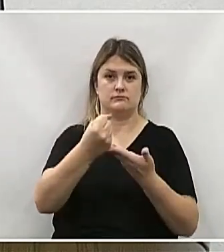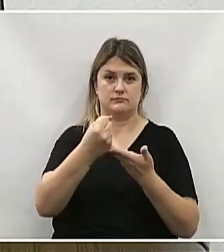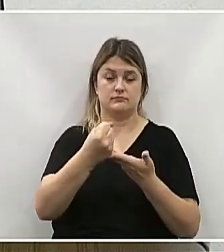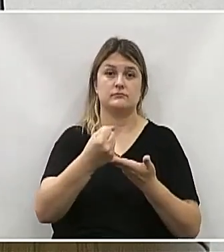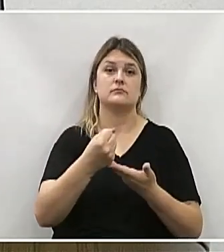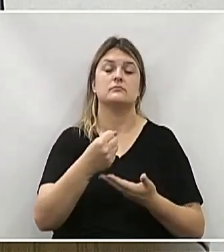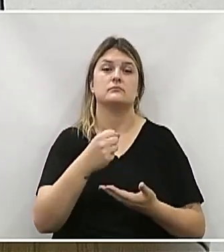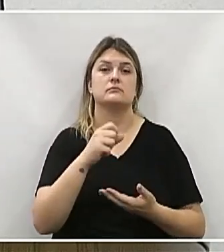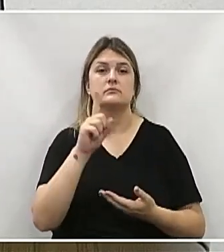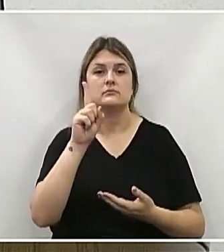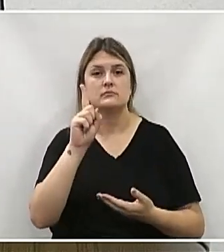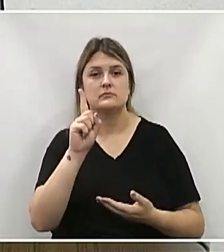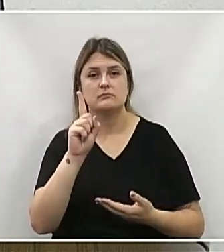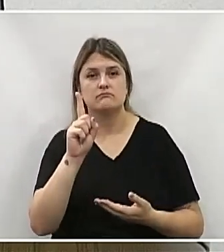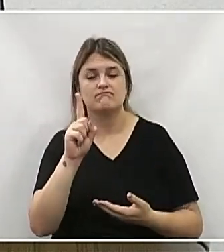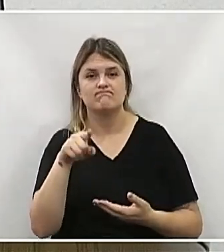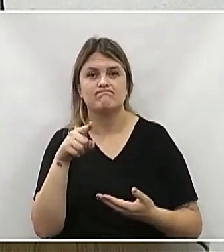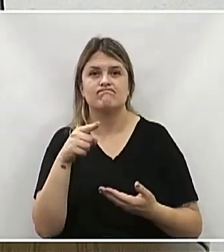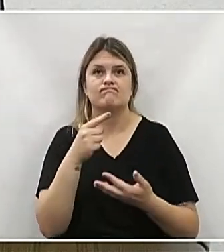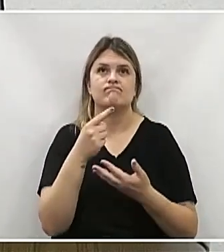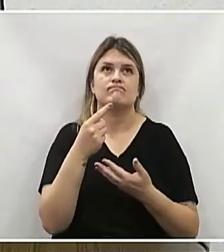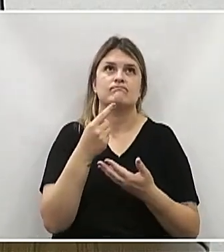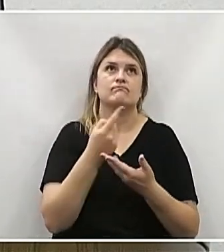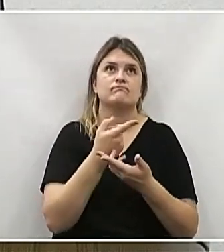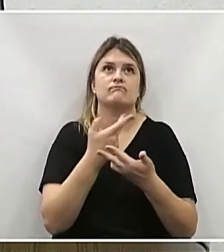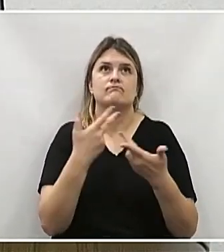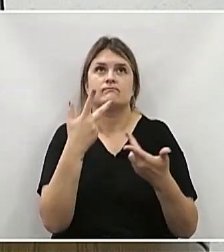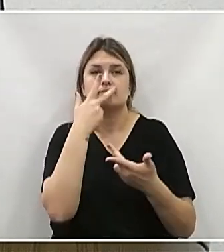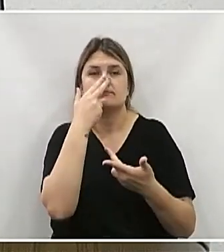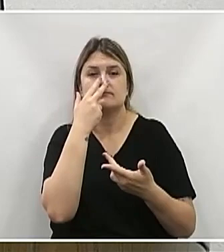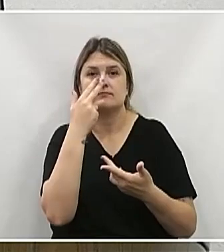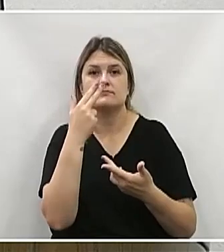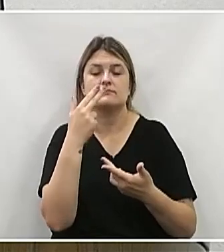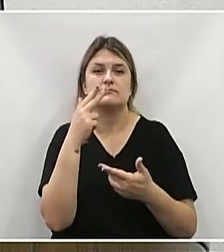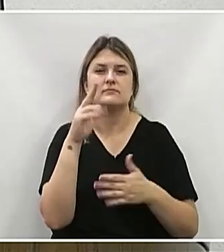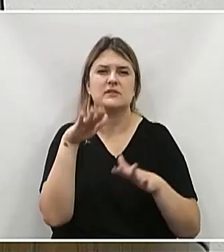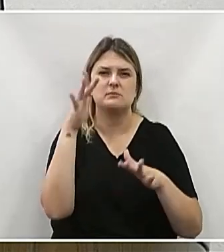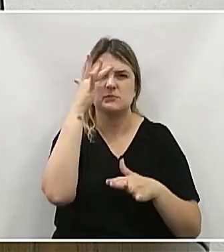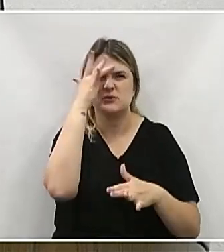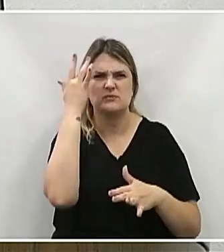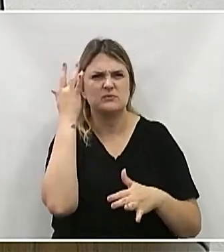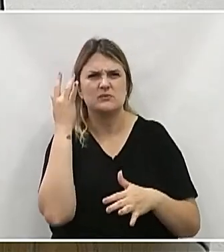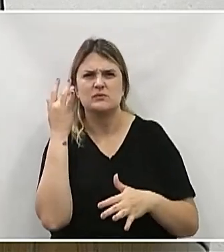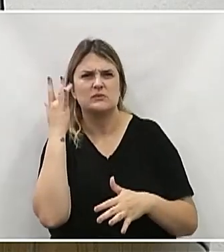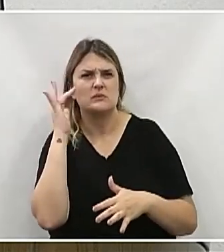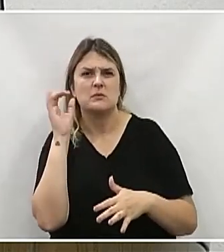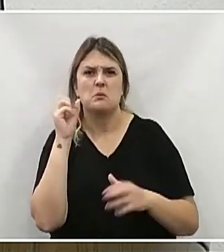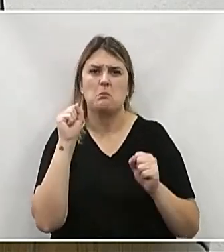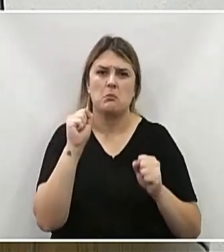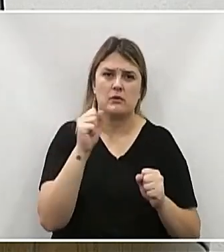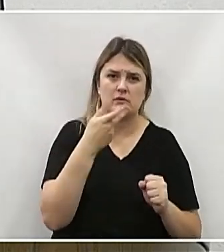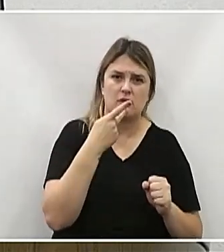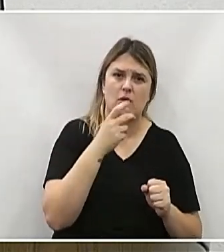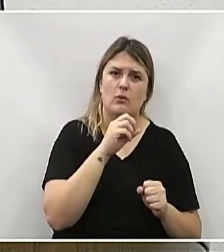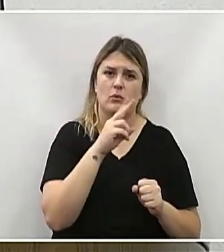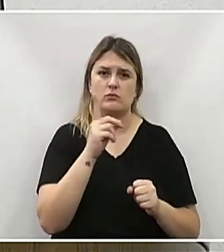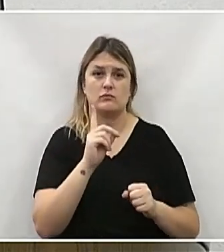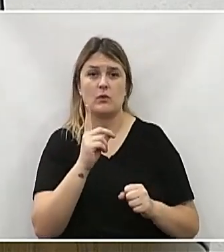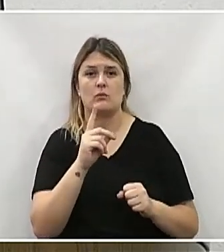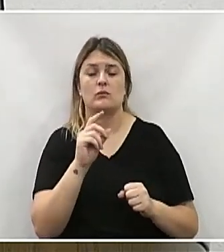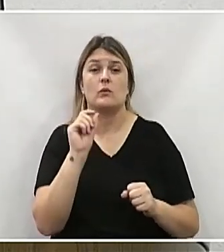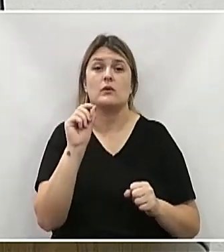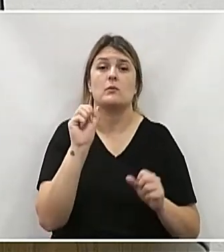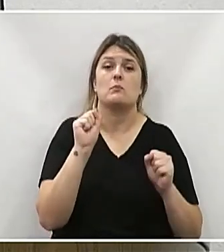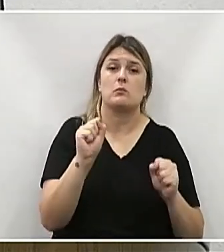suicídio é um tabu é algo que muitas pessoas não sabe se pode ser falado você não pode ser falado o